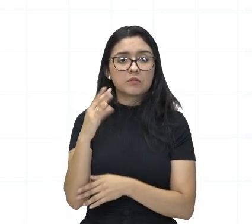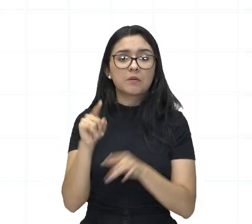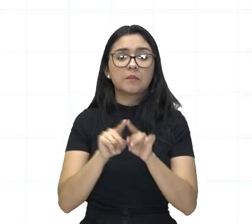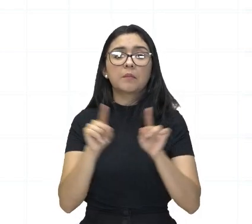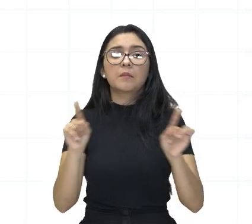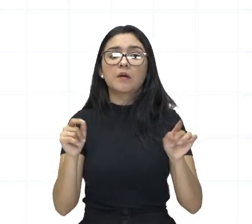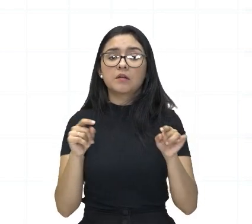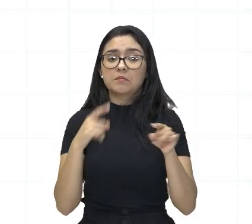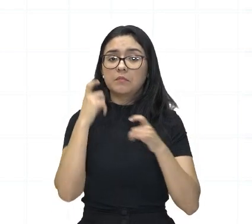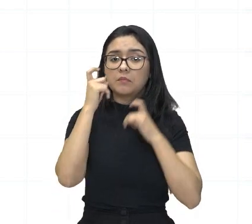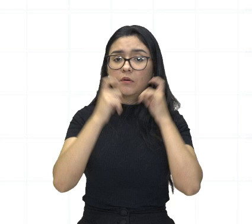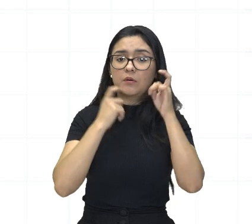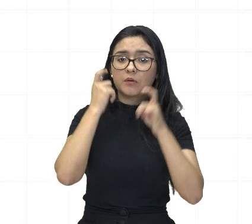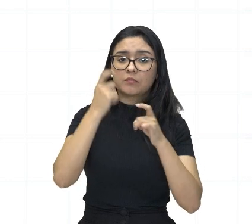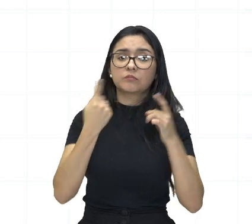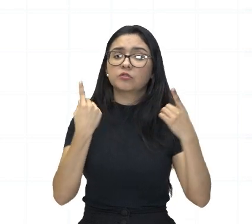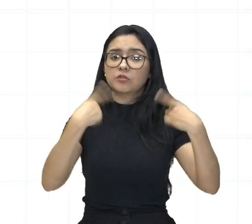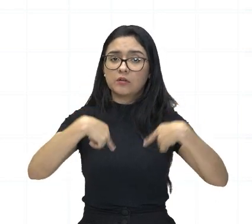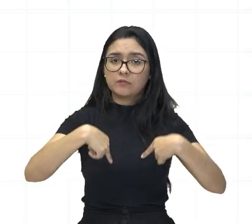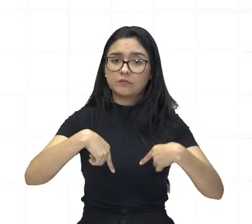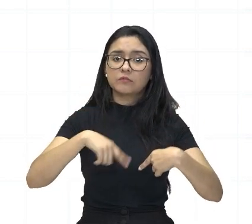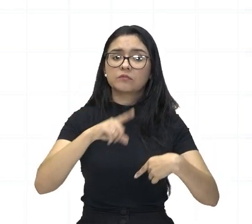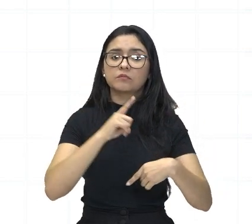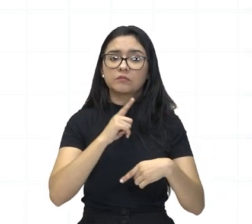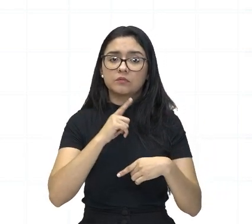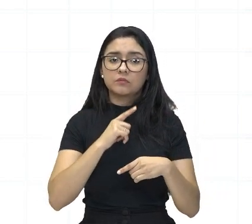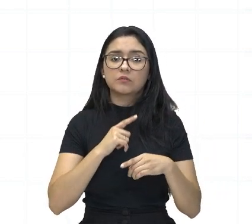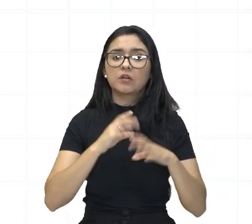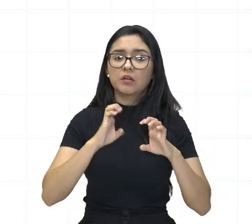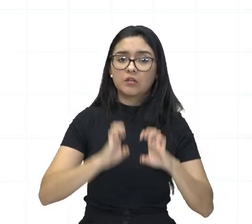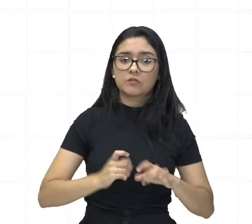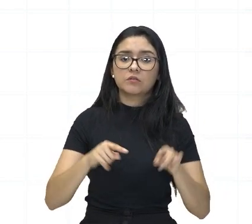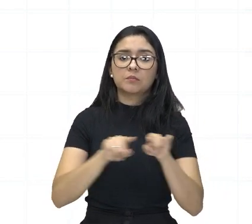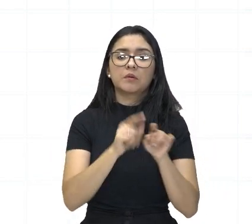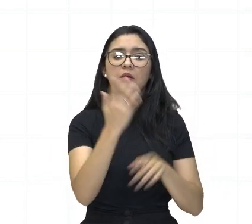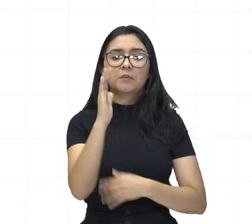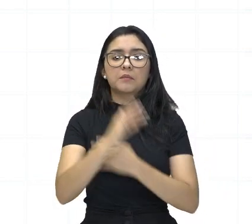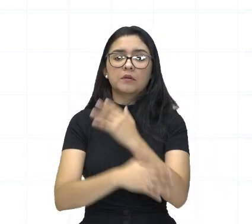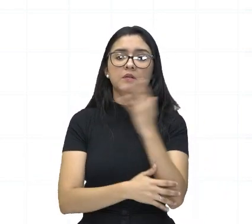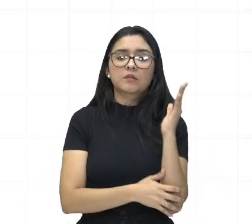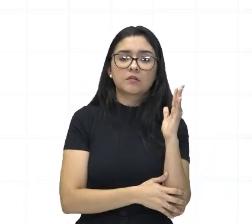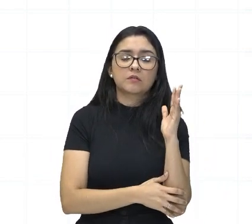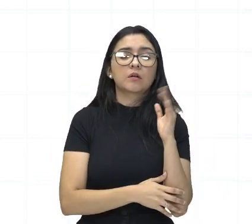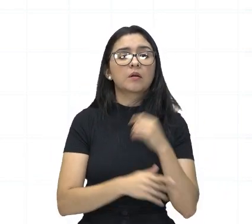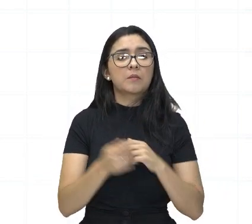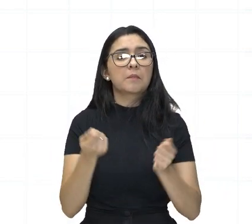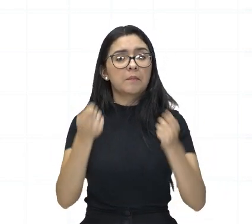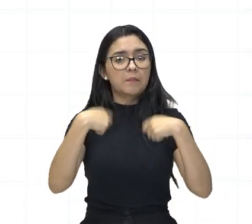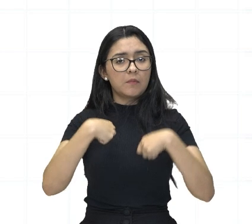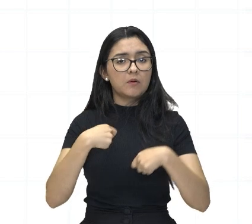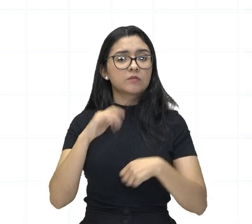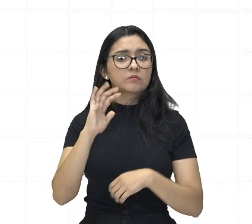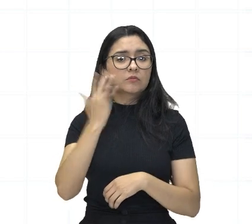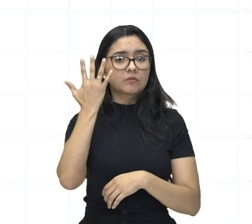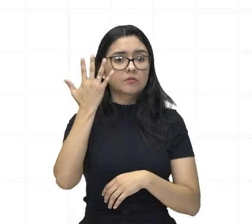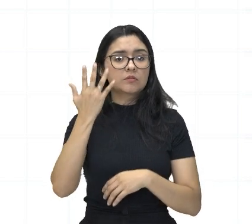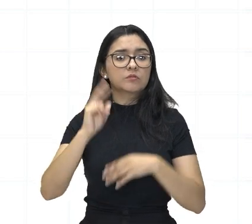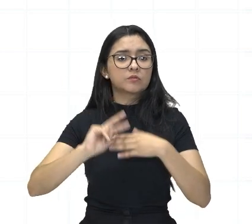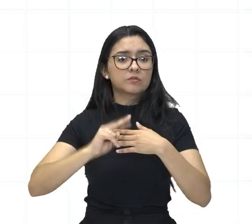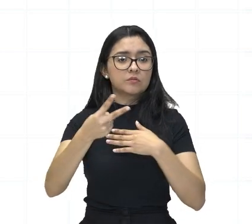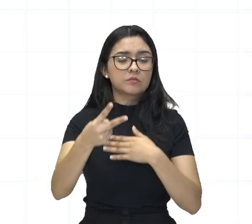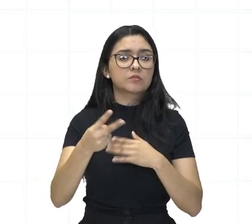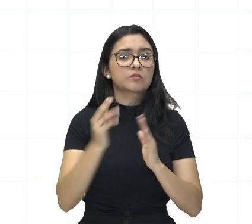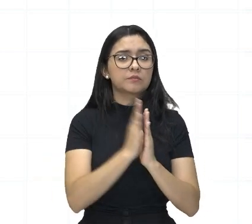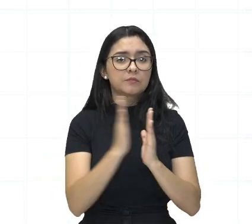expressando preocupação sobre os desafios étnicos e ambientais que podem surgir durante